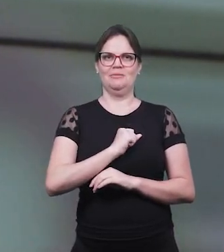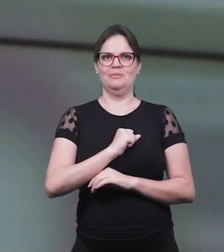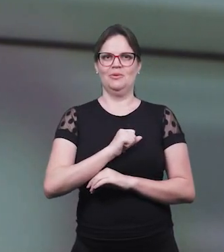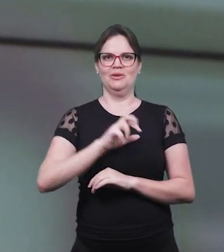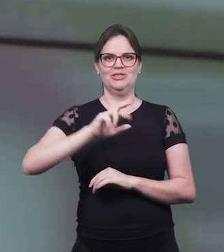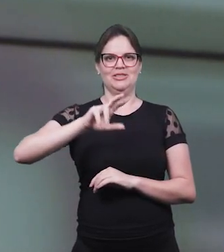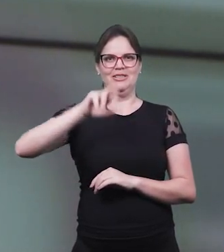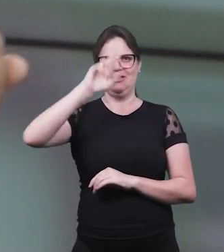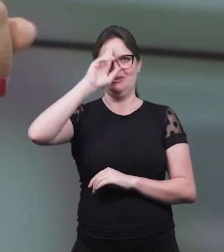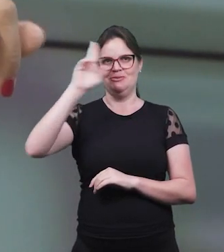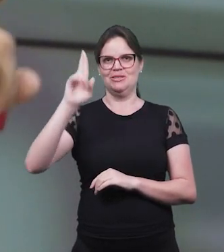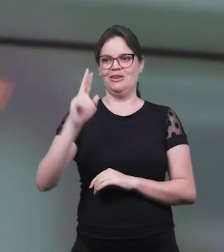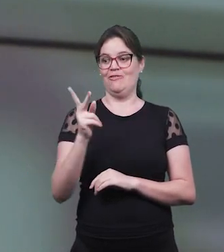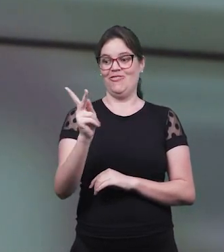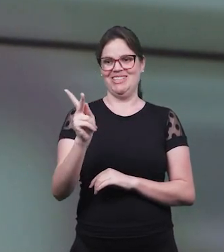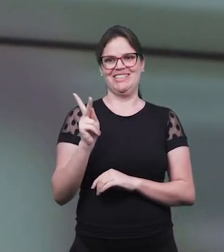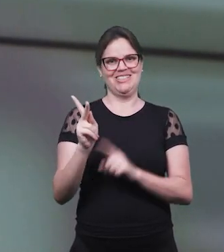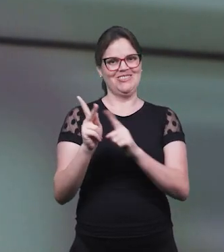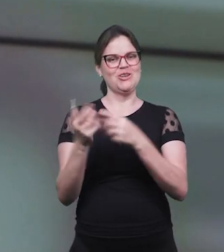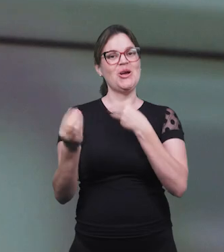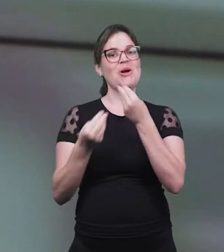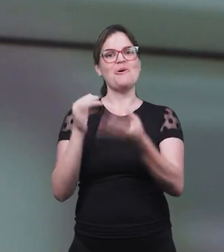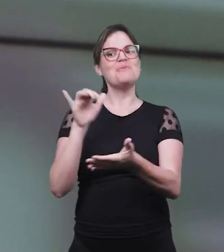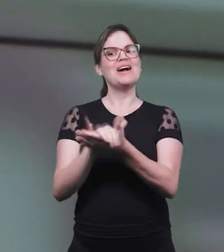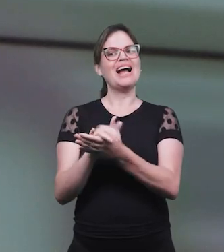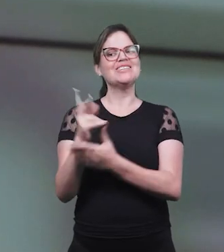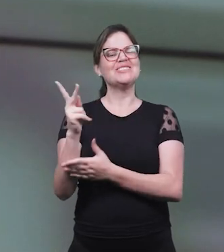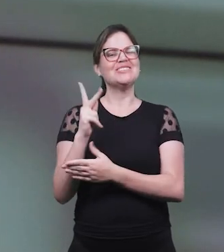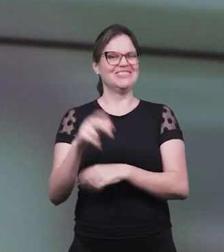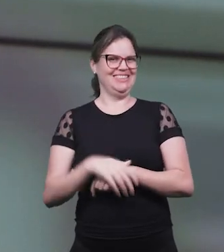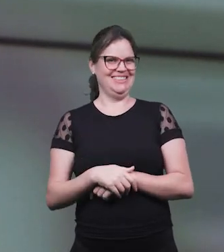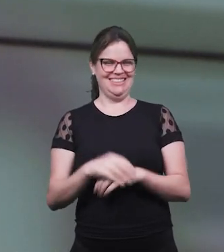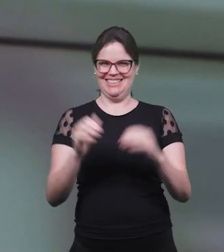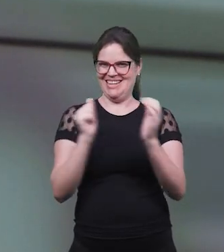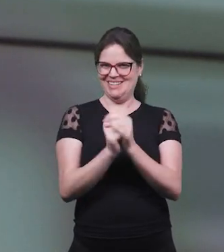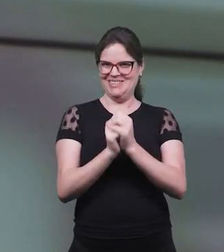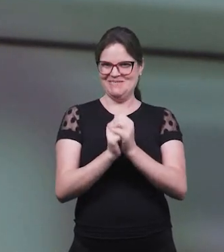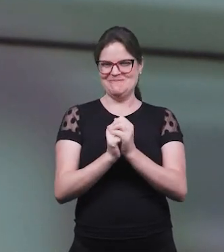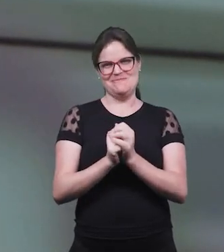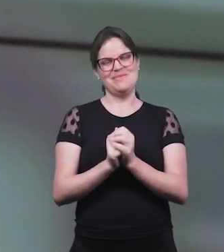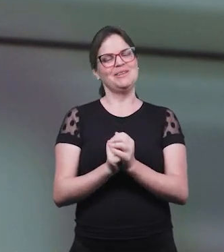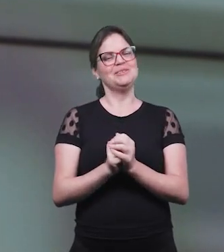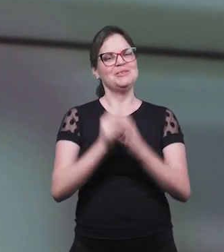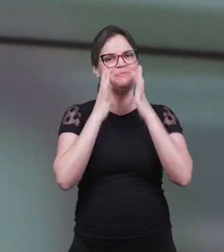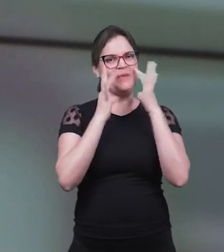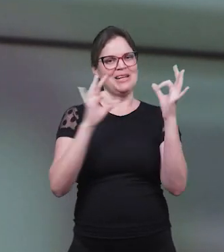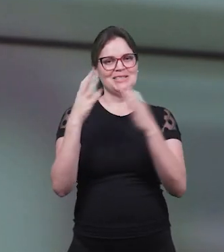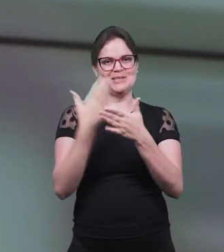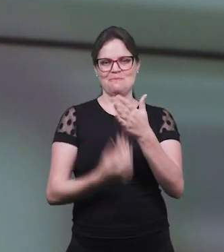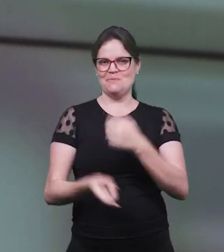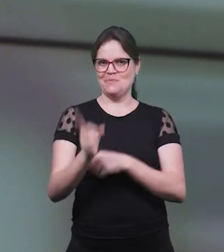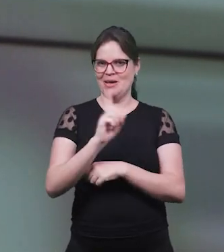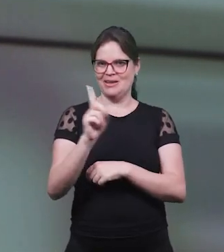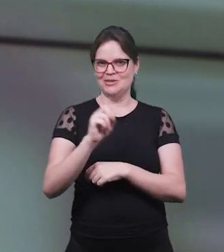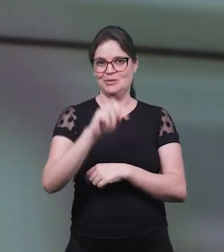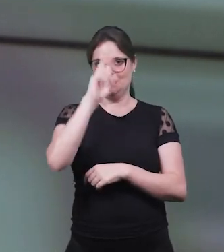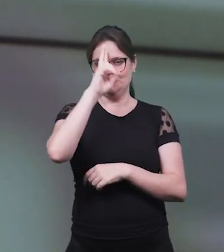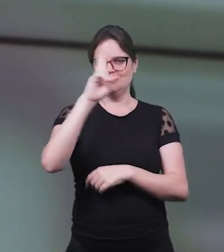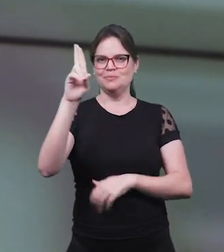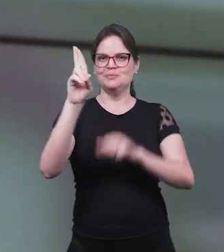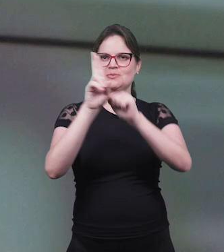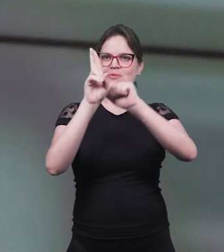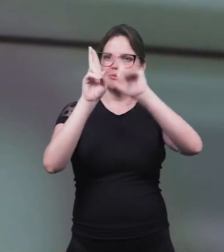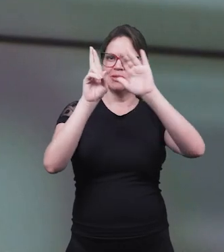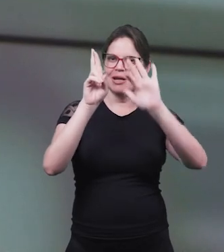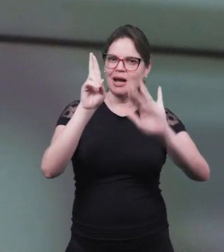é o Senhor, que são da constituição da família deles dois, tá bom? Então fiquem conosco e que o Senhor